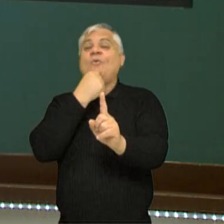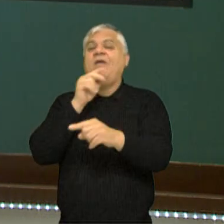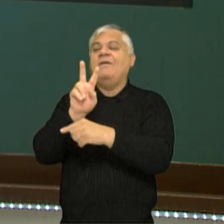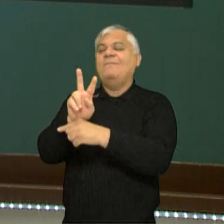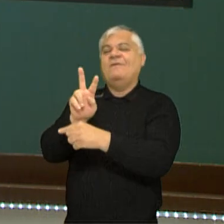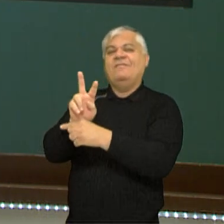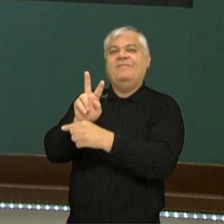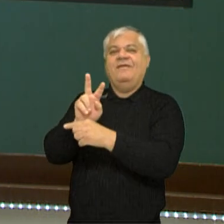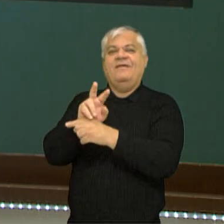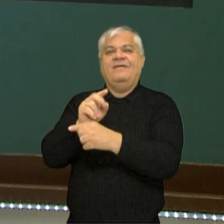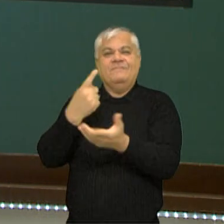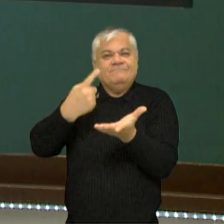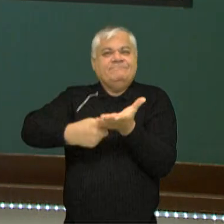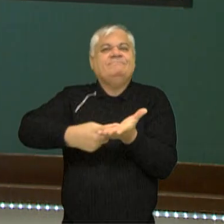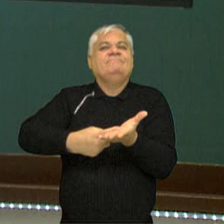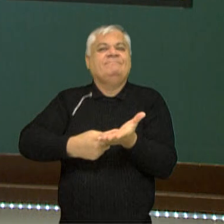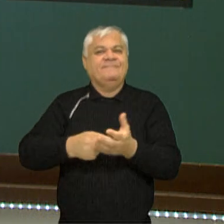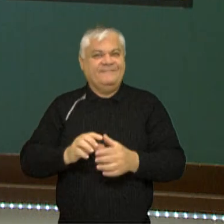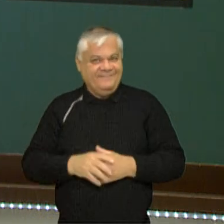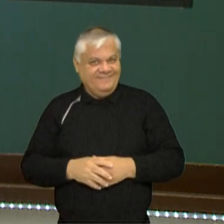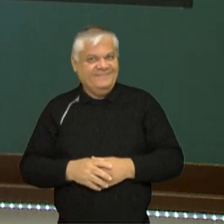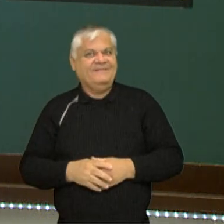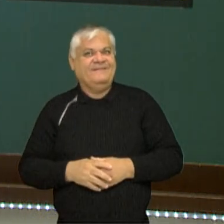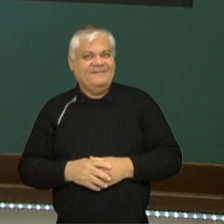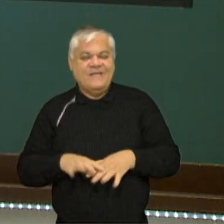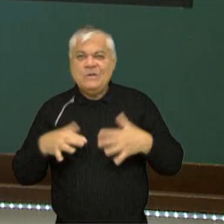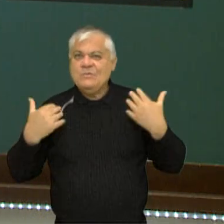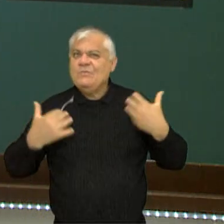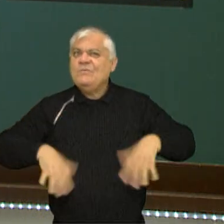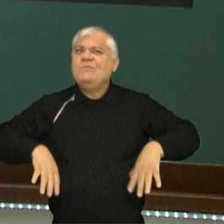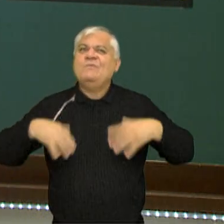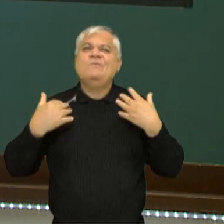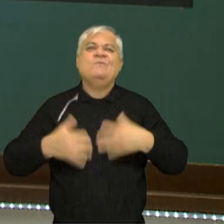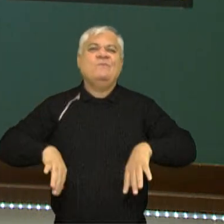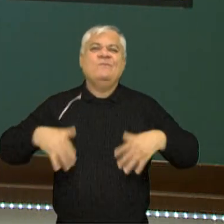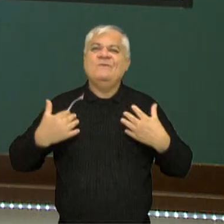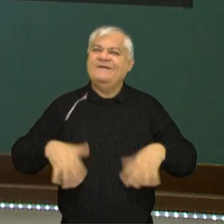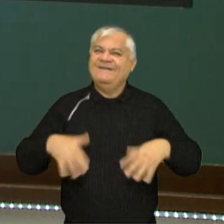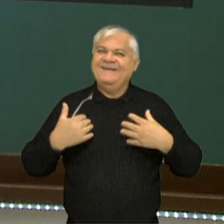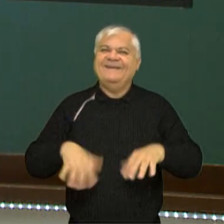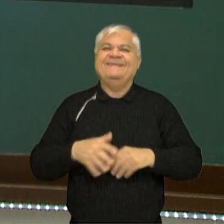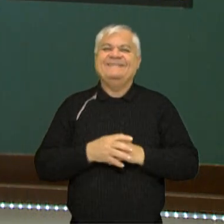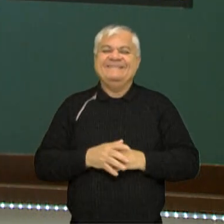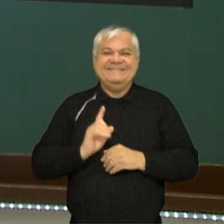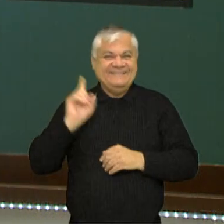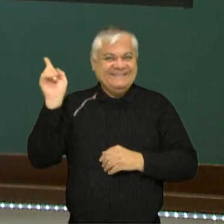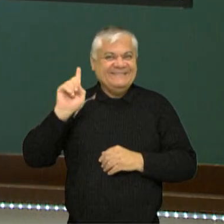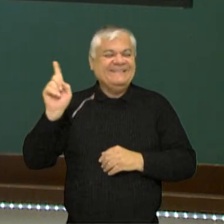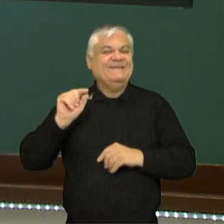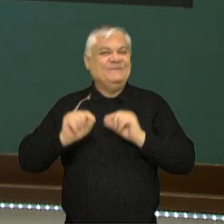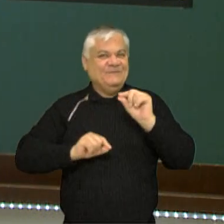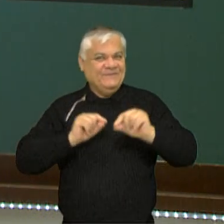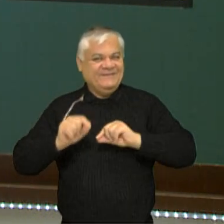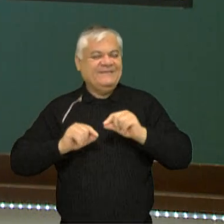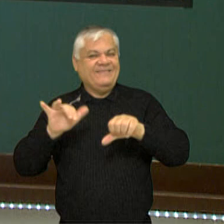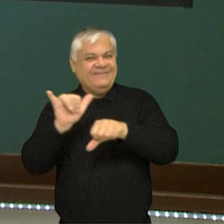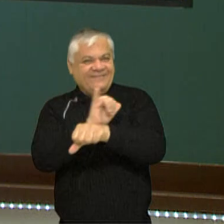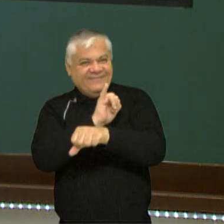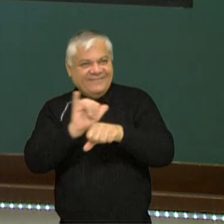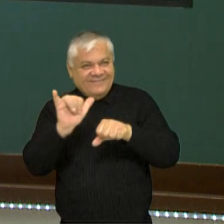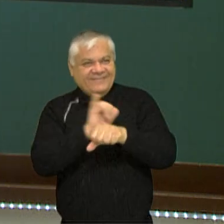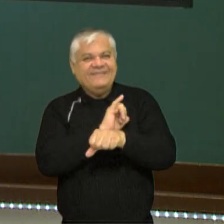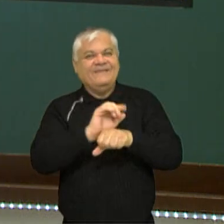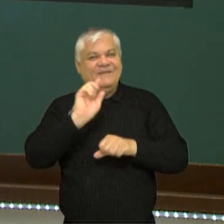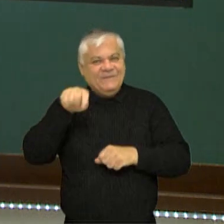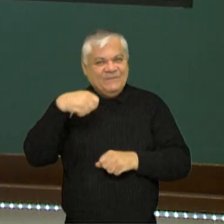pelo rei, né, que está ali dando a proteção à dama. Então, mais uma posição